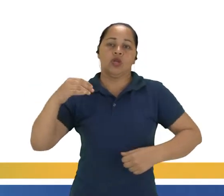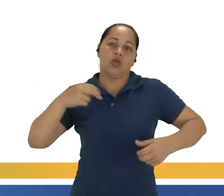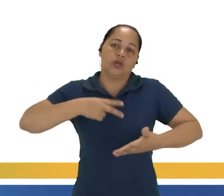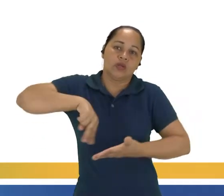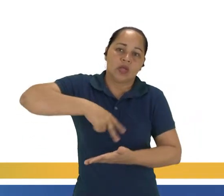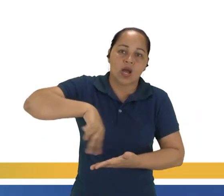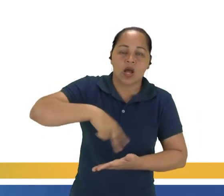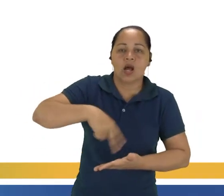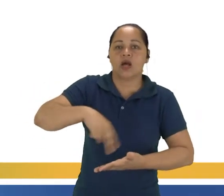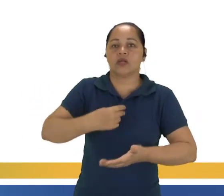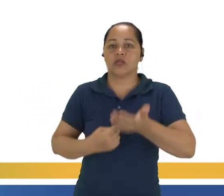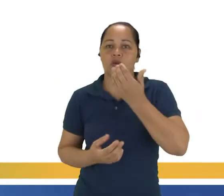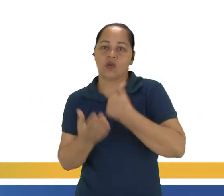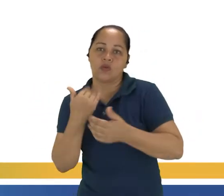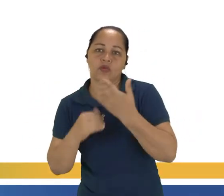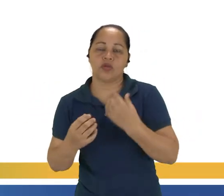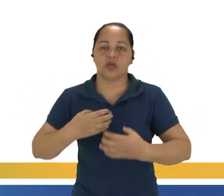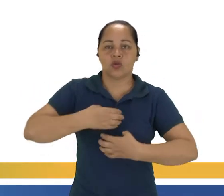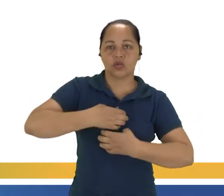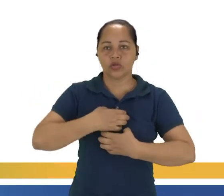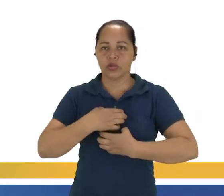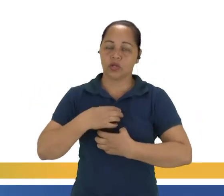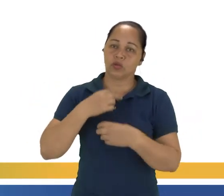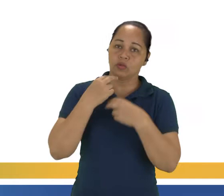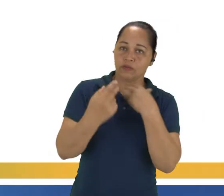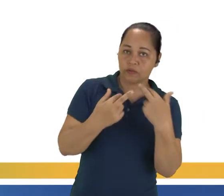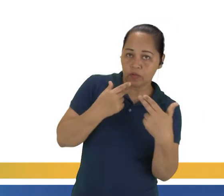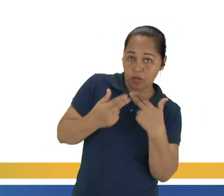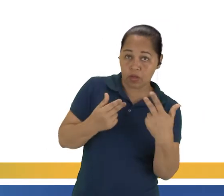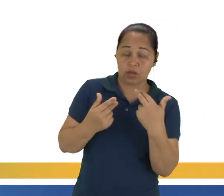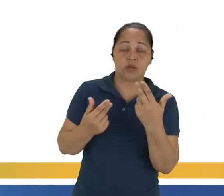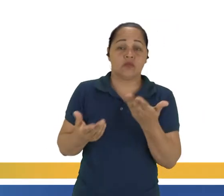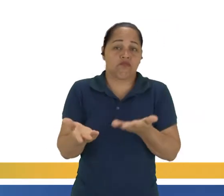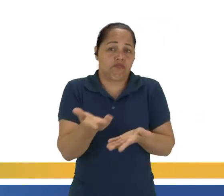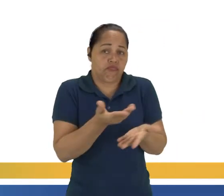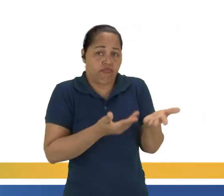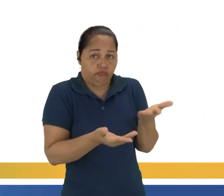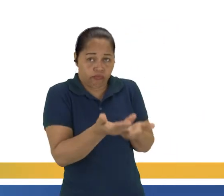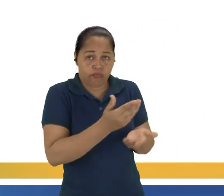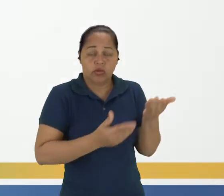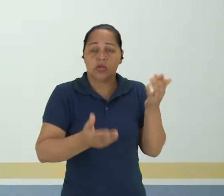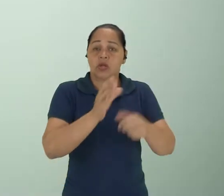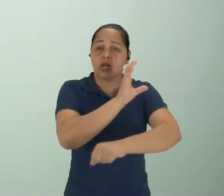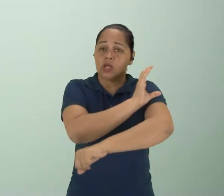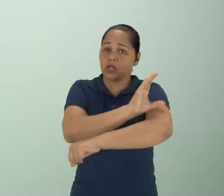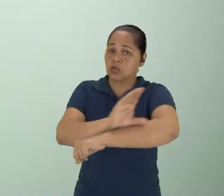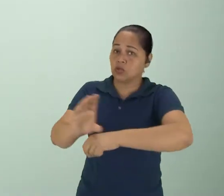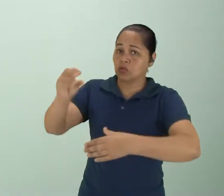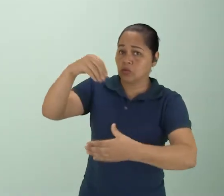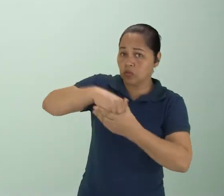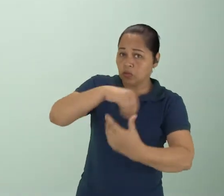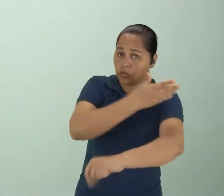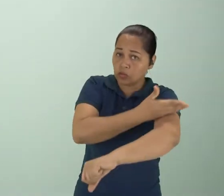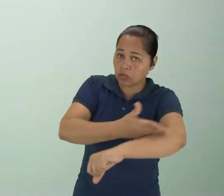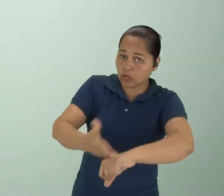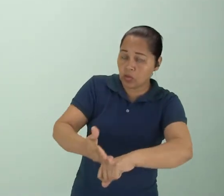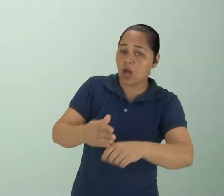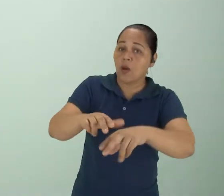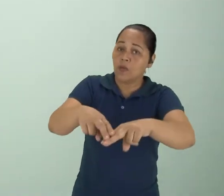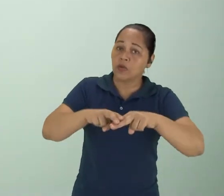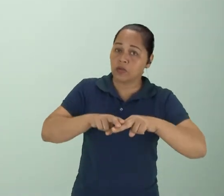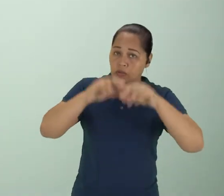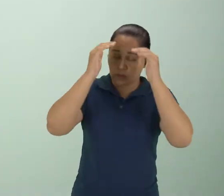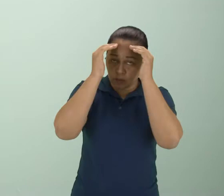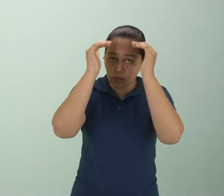a musicalidade, a forma de falar, tudo isso está envolvido nessa diversidade. Por isso que quando eu comentei sobre o respeito